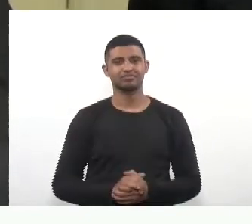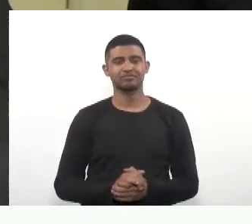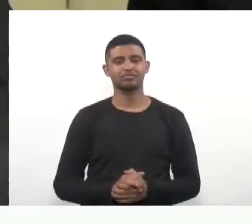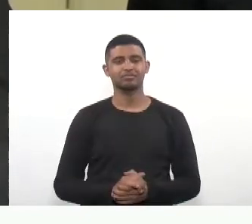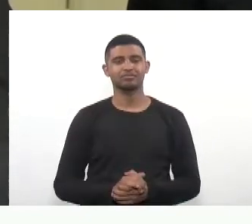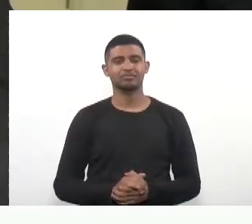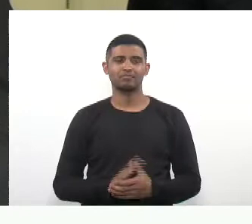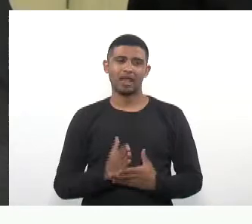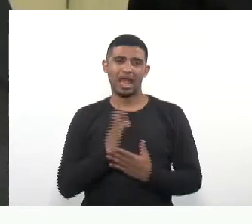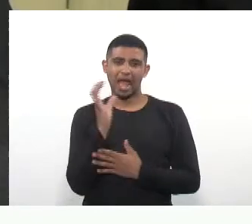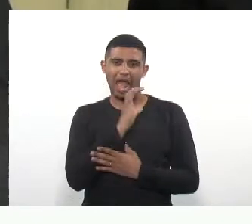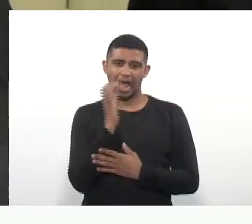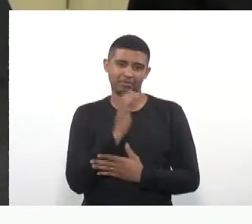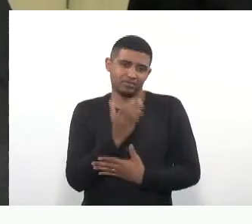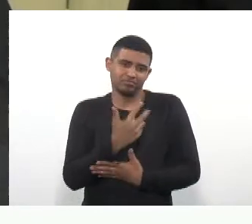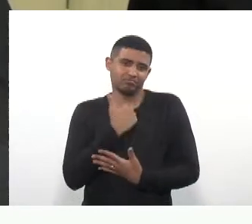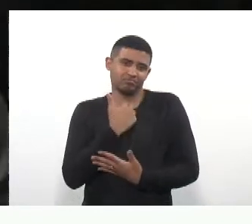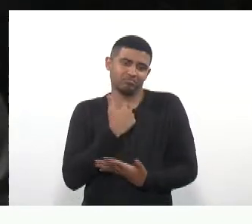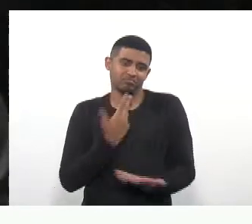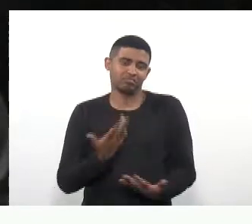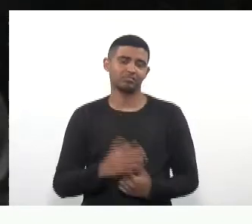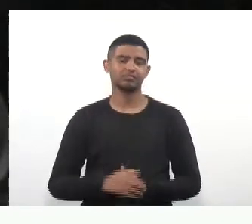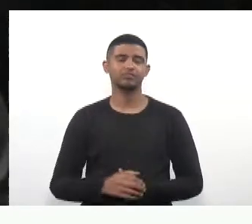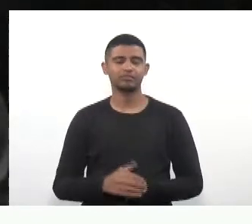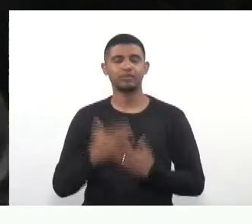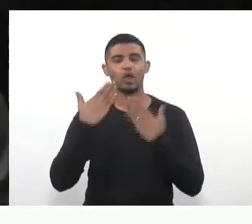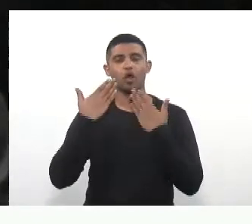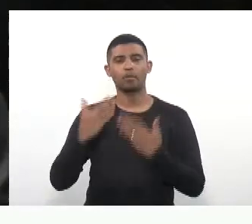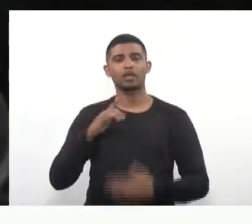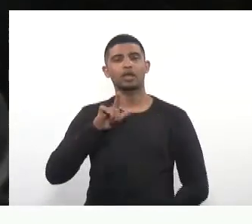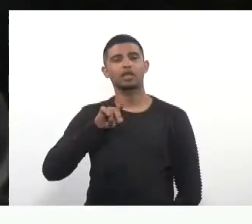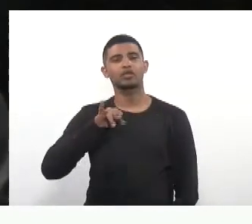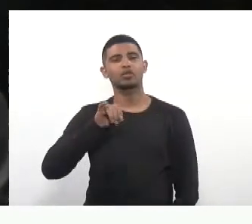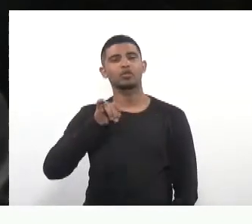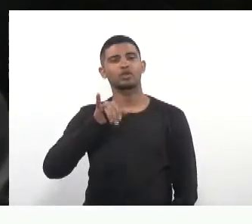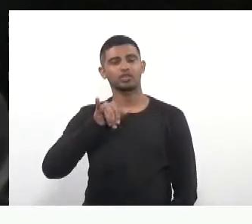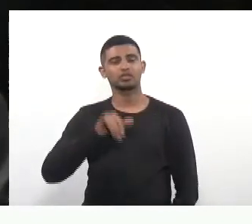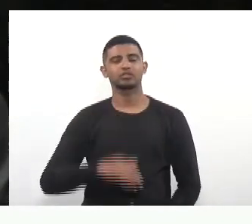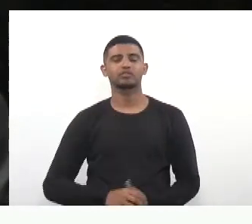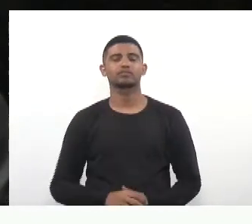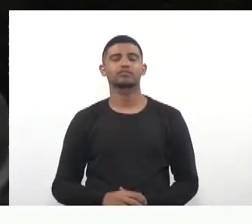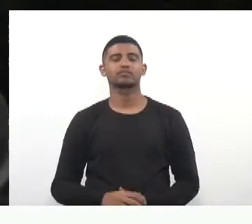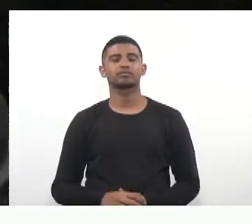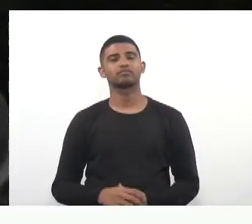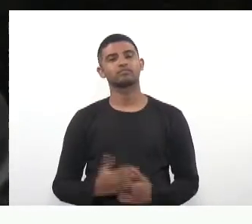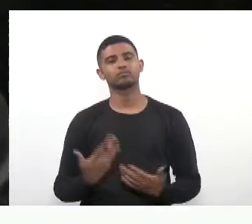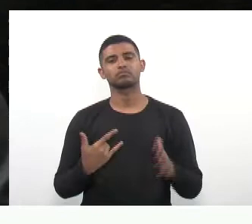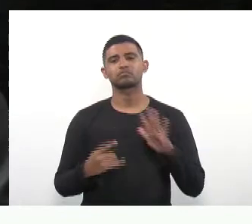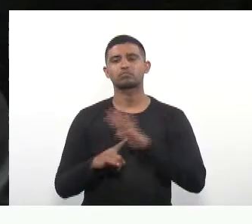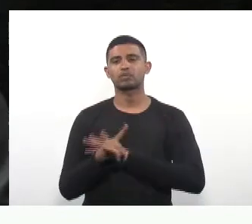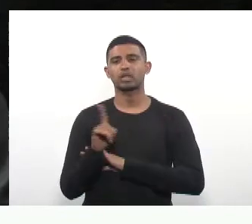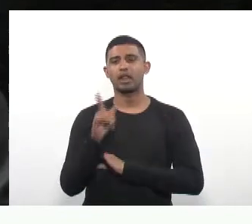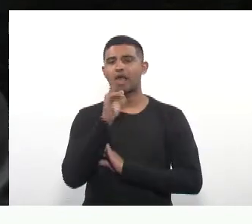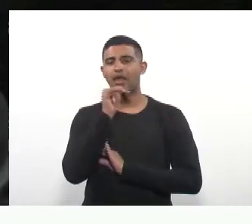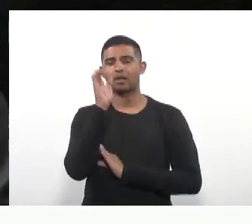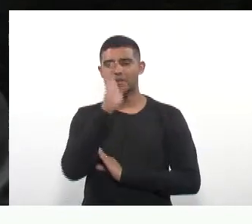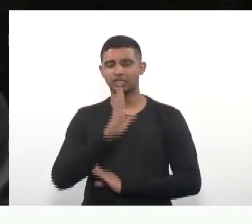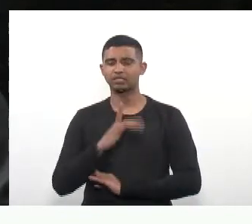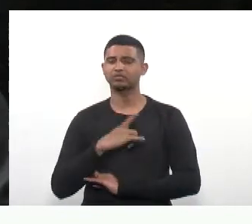falou, da noite para o dia. Obrigado, doutor Luiz. Aí, questiono a Águas do Brasil se há